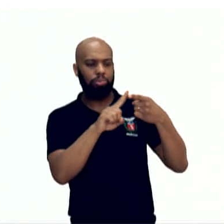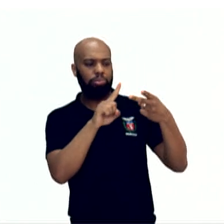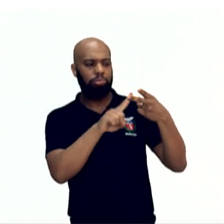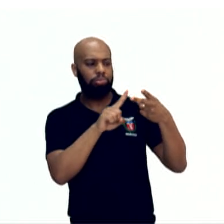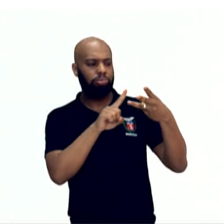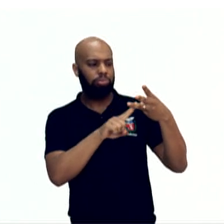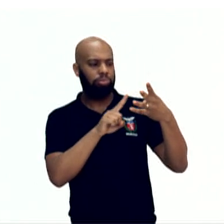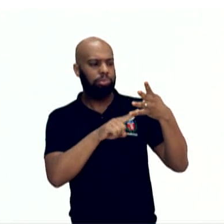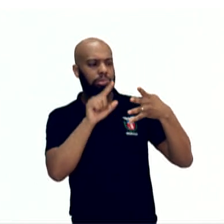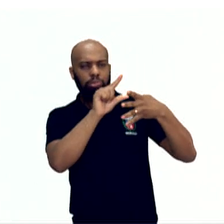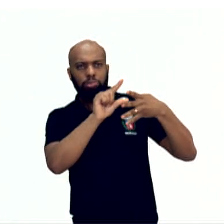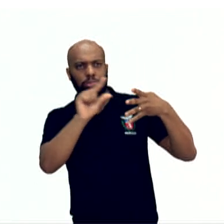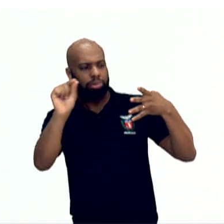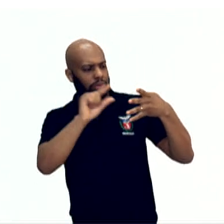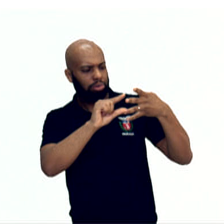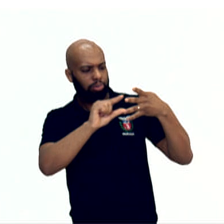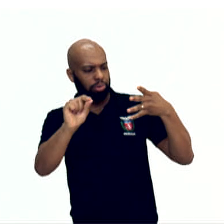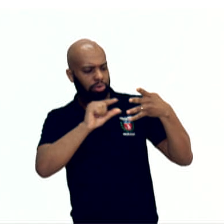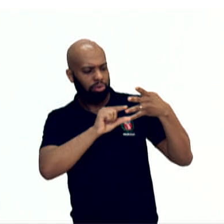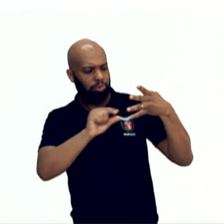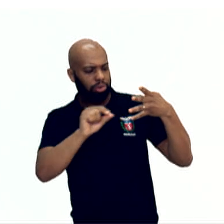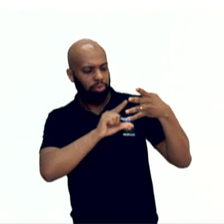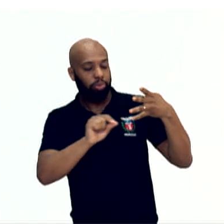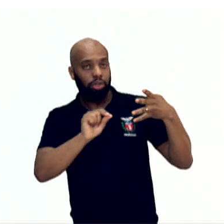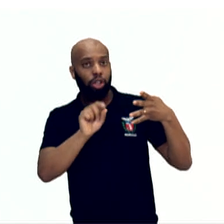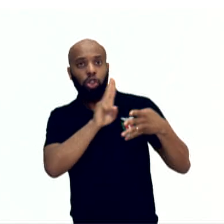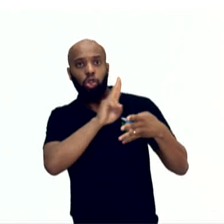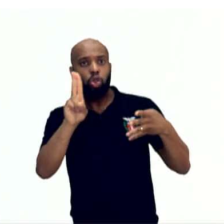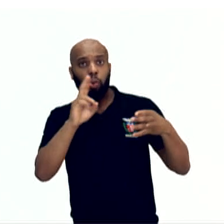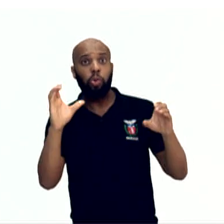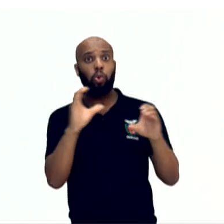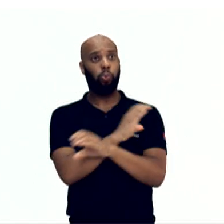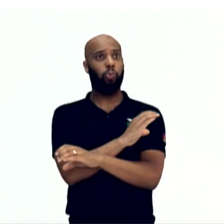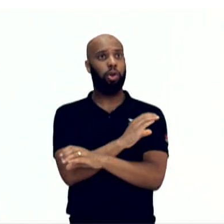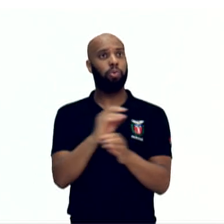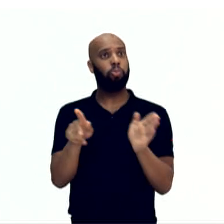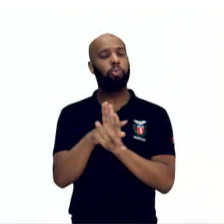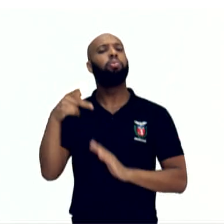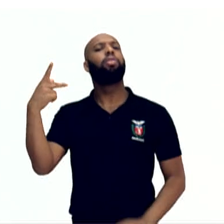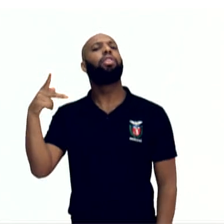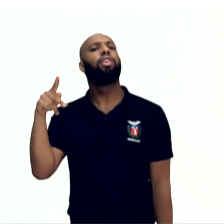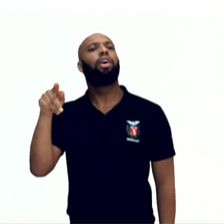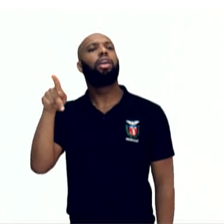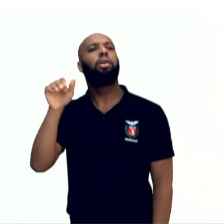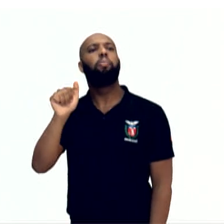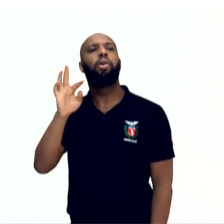Silva, Antônio Gonçalves da Silva ou Antônio Assaré da Silva?